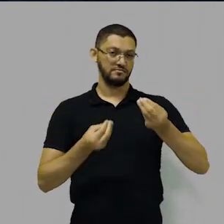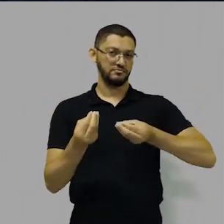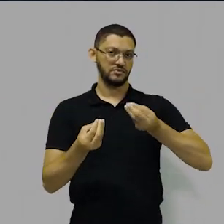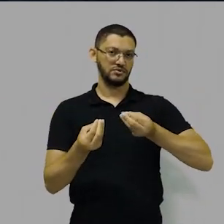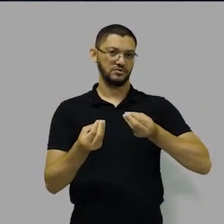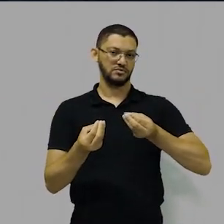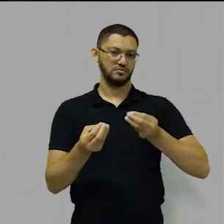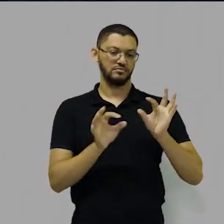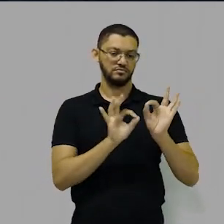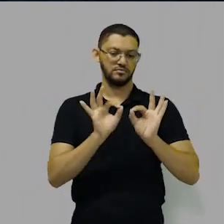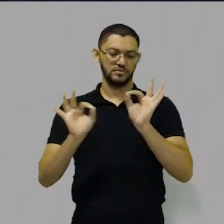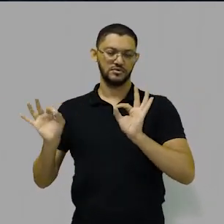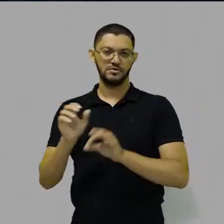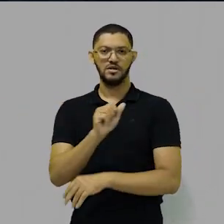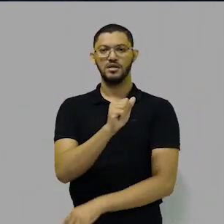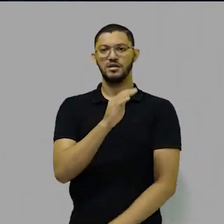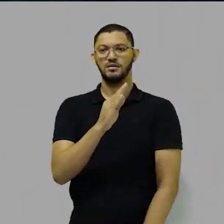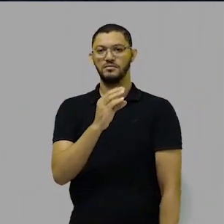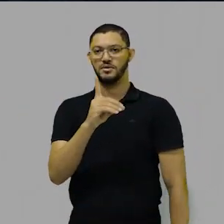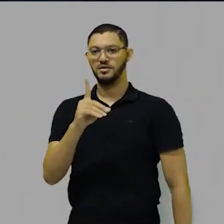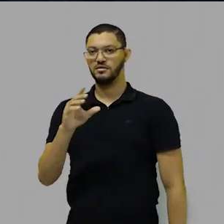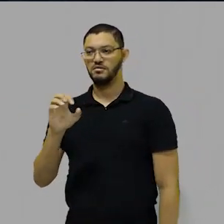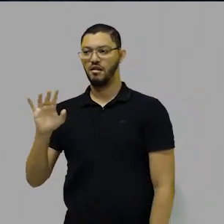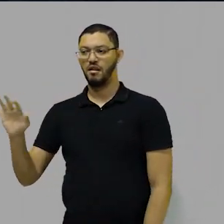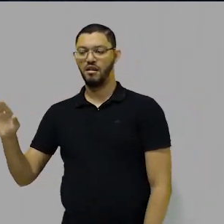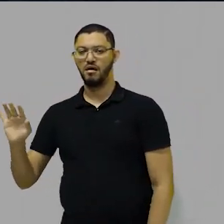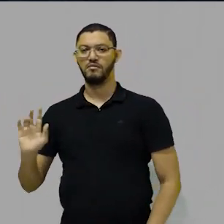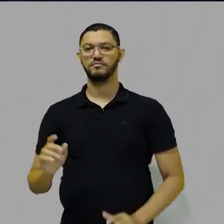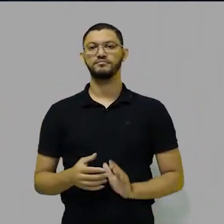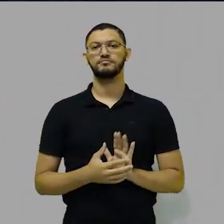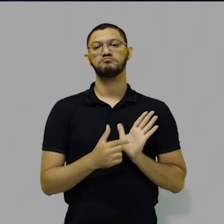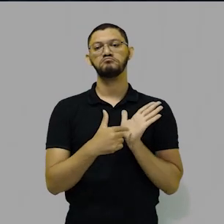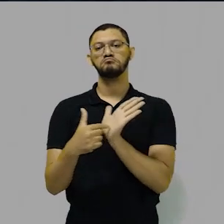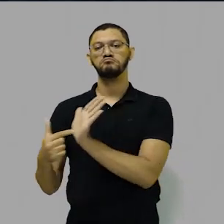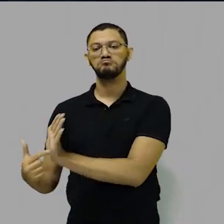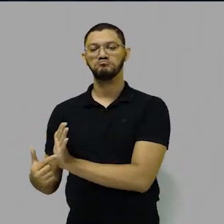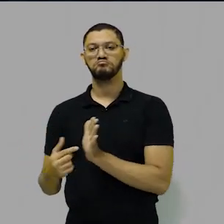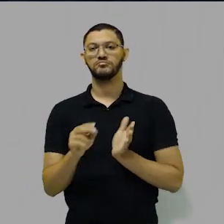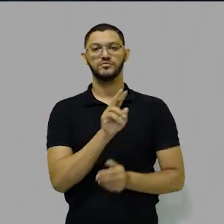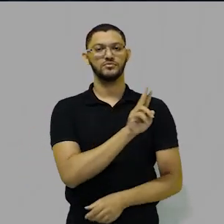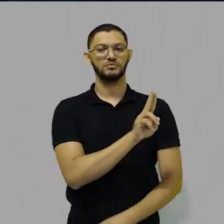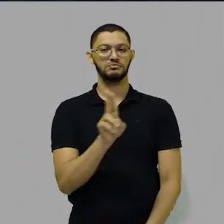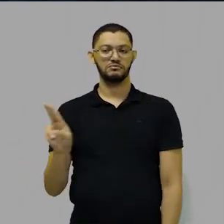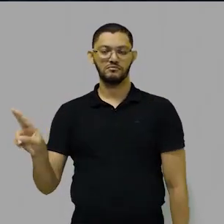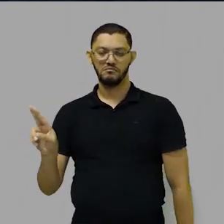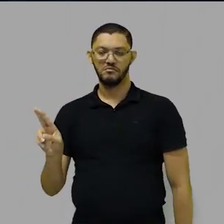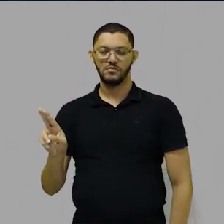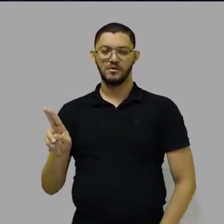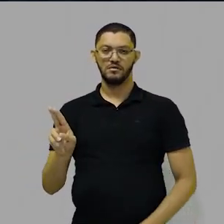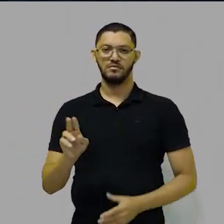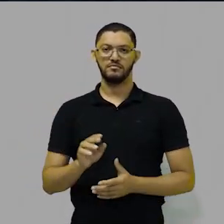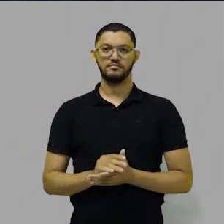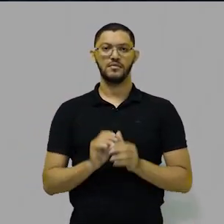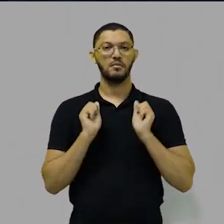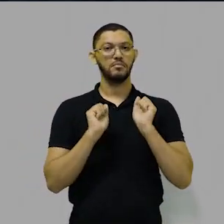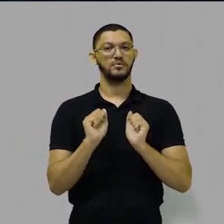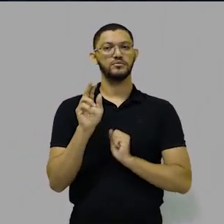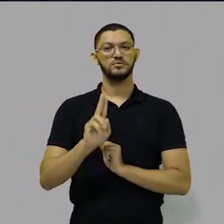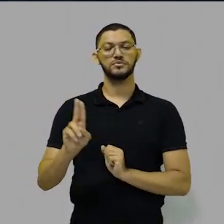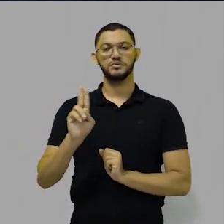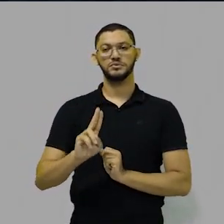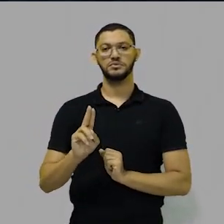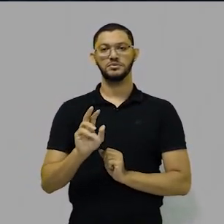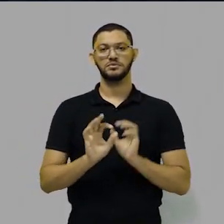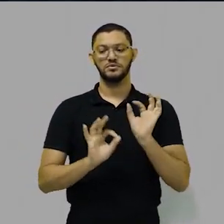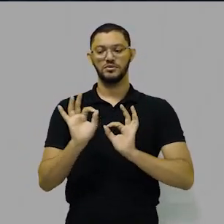eu vou colocá-los em ordem alfabética. Destaco cada um, coloco o nomezinho do lado, né? Para poder a gente